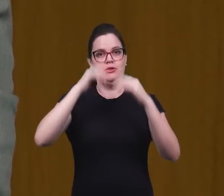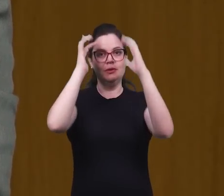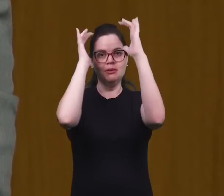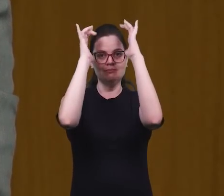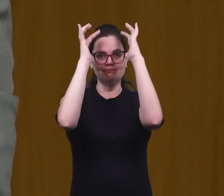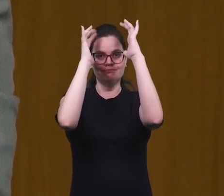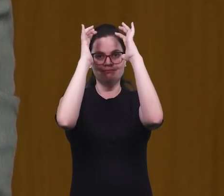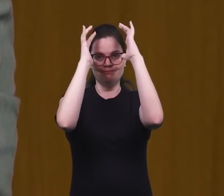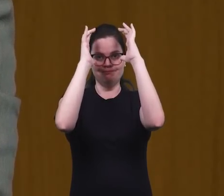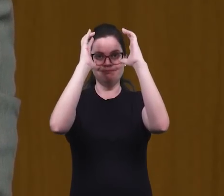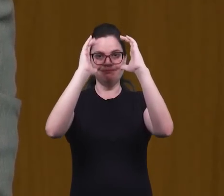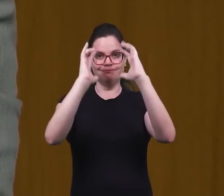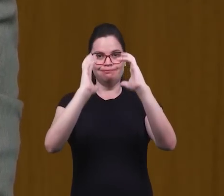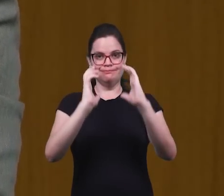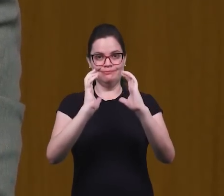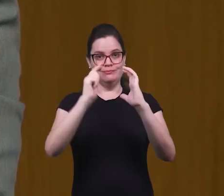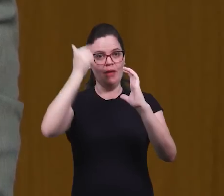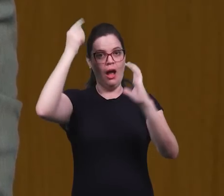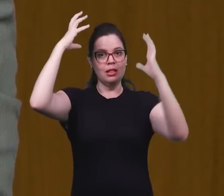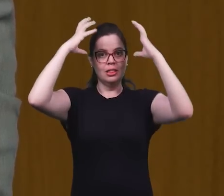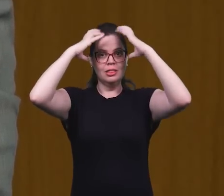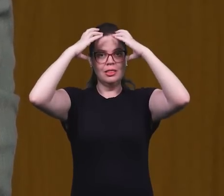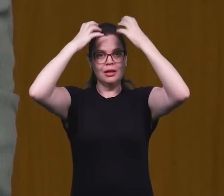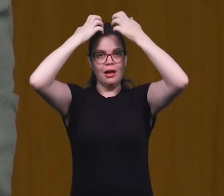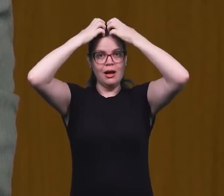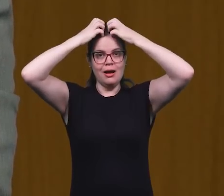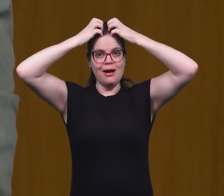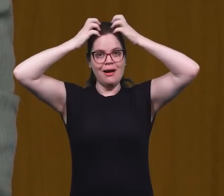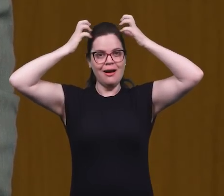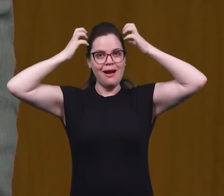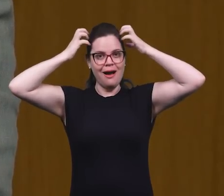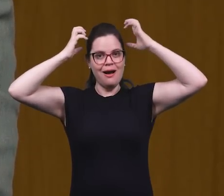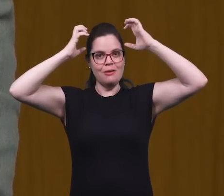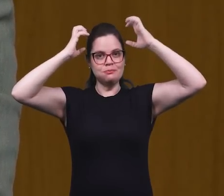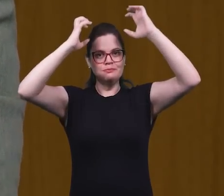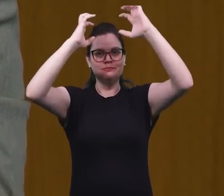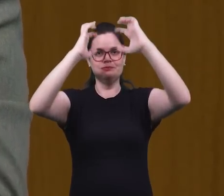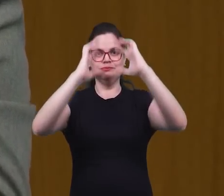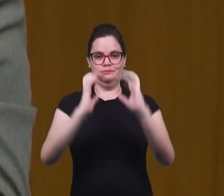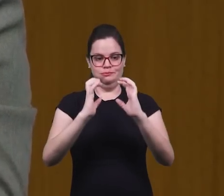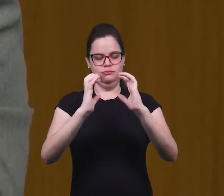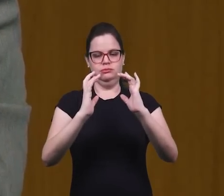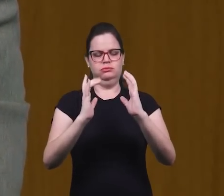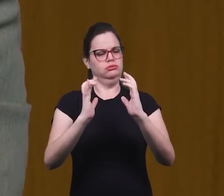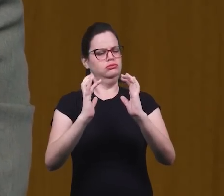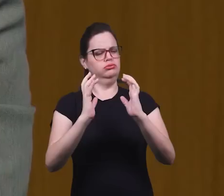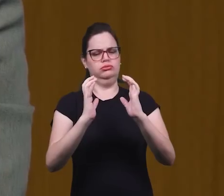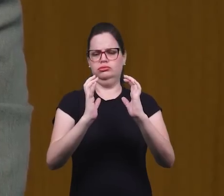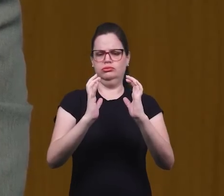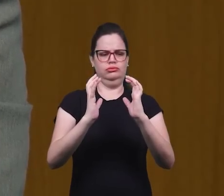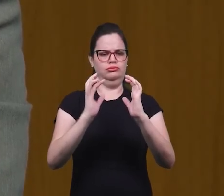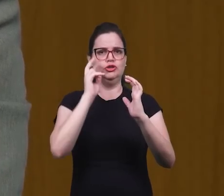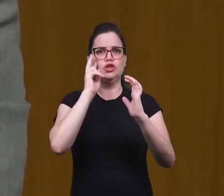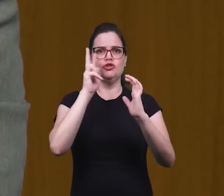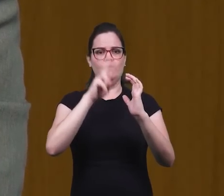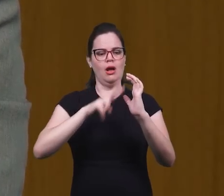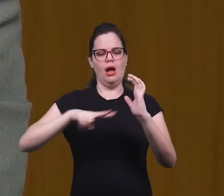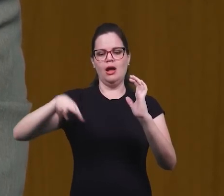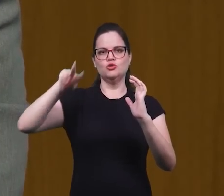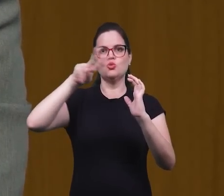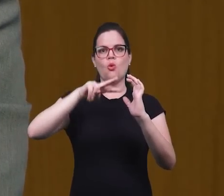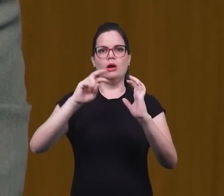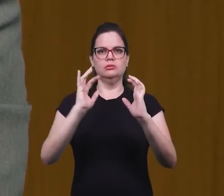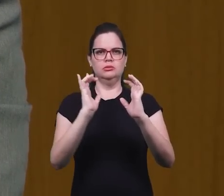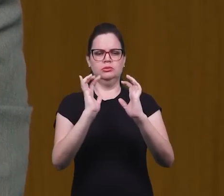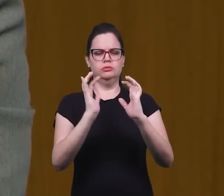esse órgão que está dentro da nossa cabeça, e quando nós olhamos para a anatomia dele, vamos ver que é um